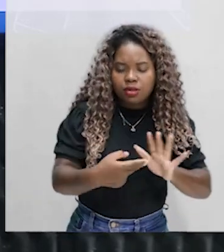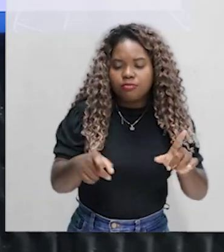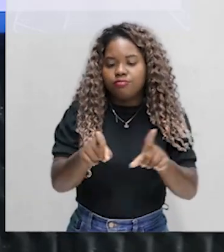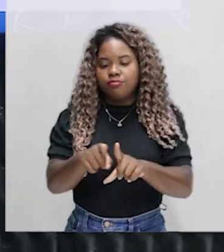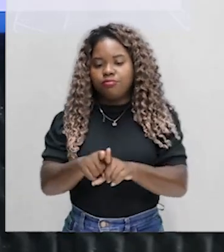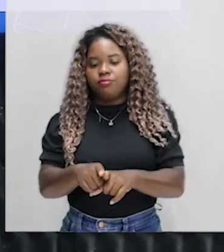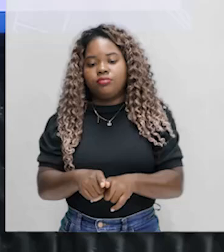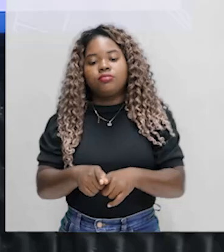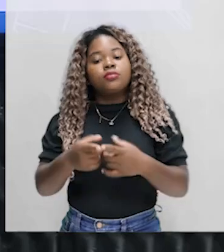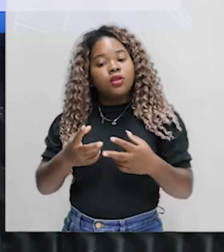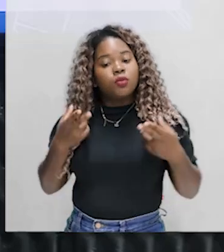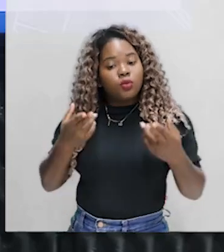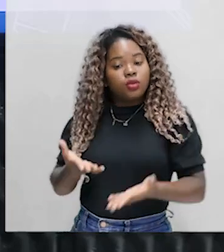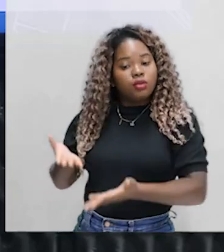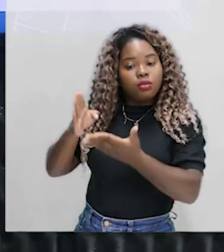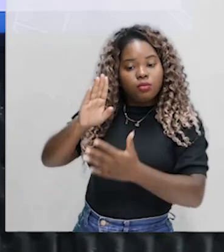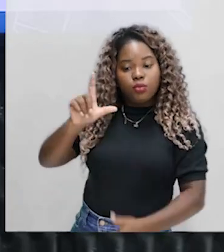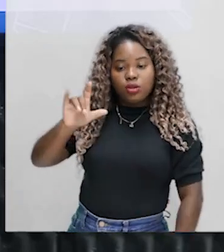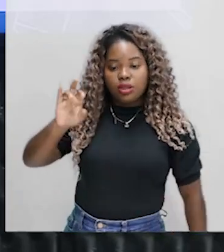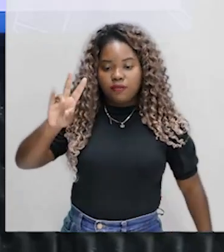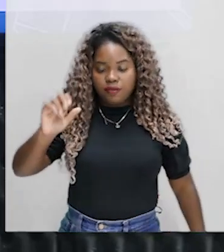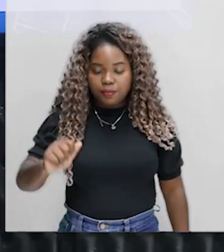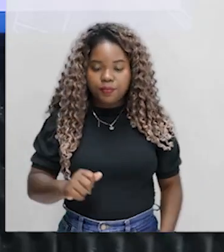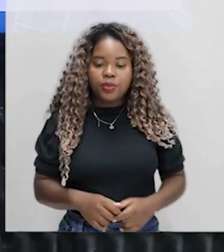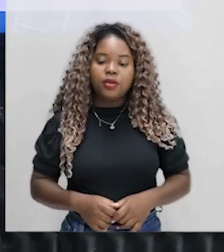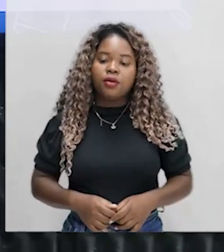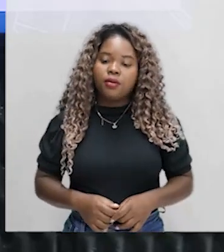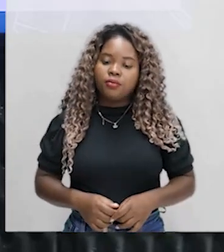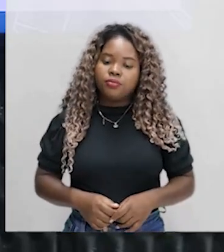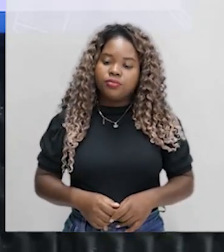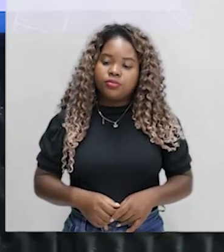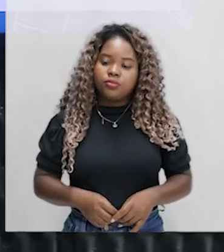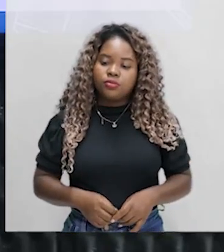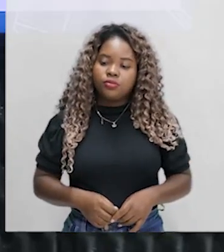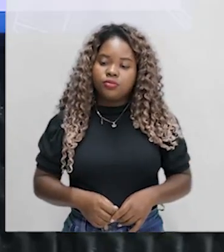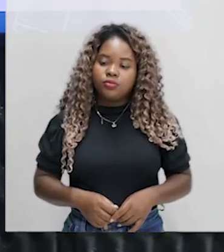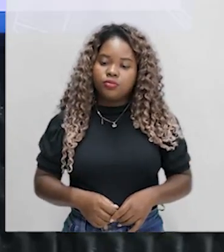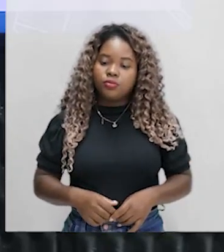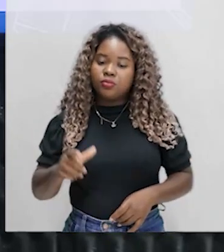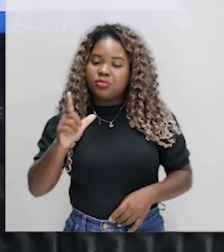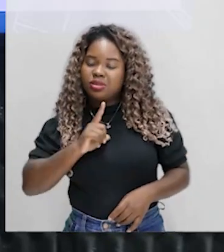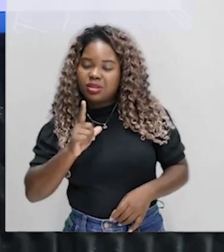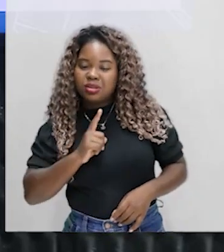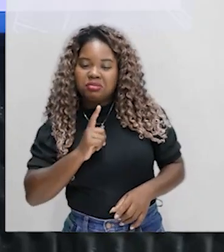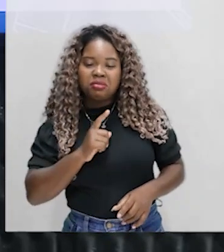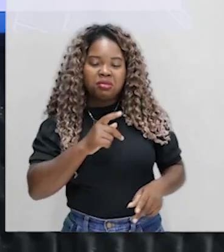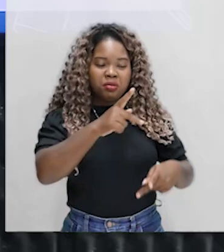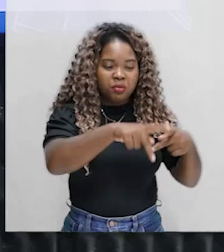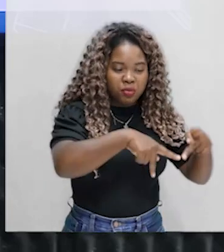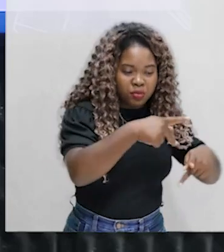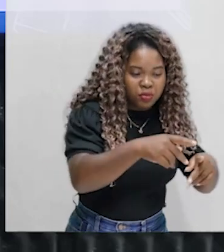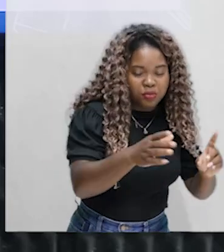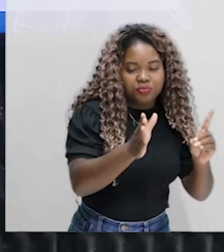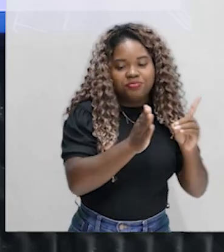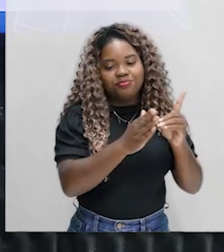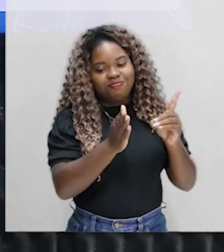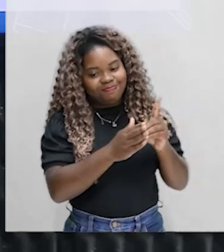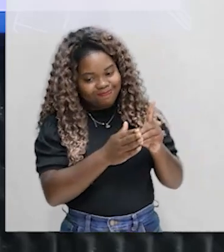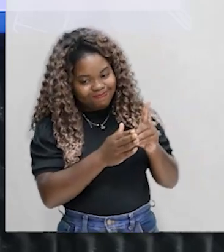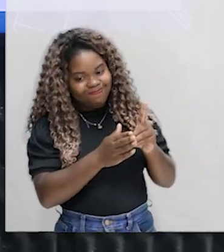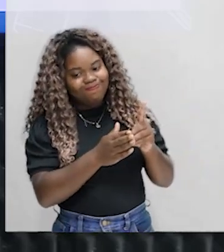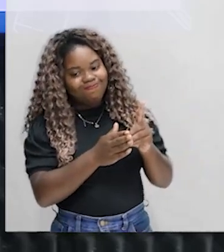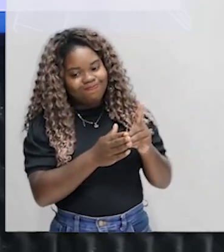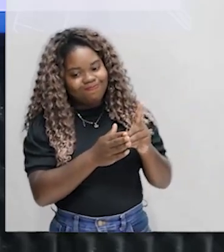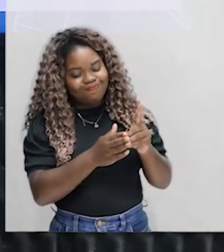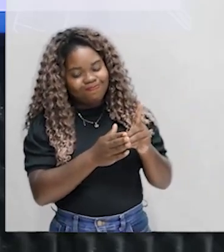significações também. Então, da mesma forma na Bolívia. Por ser predominante, tem uma população de origem indígena